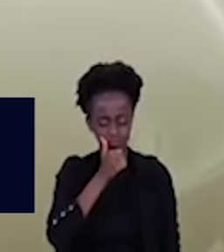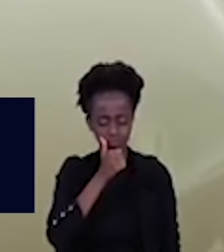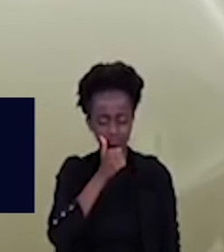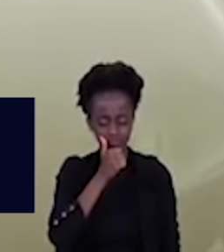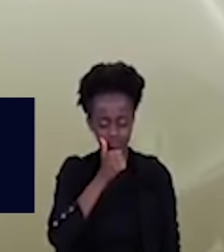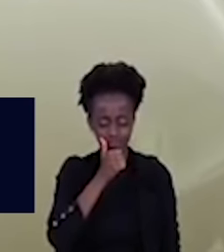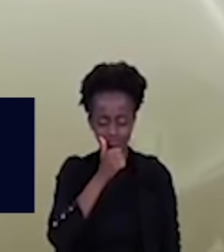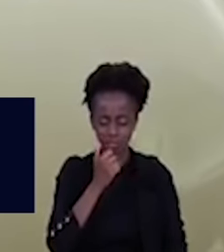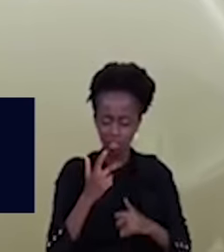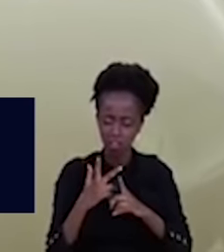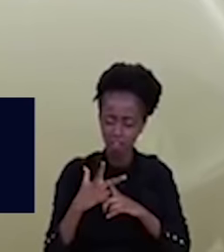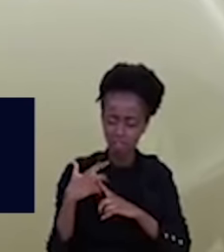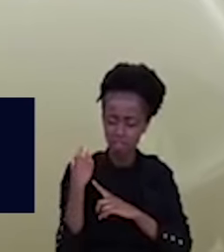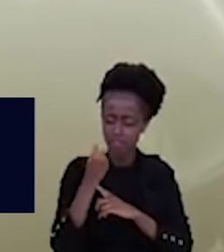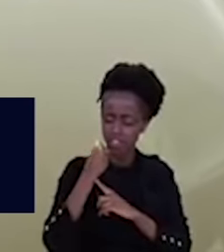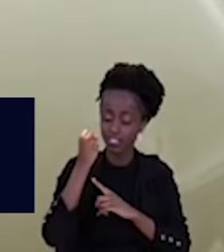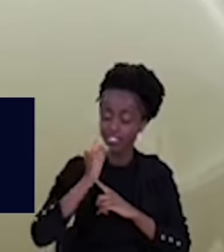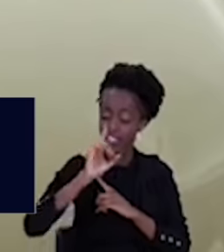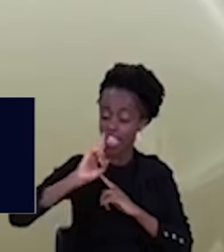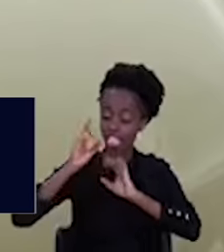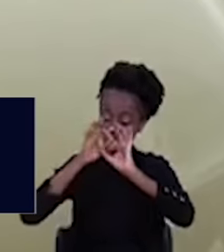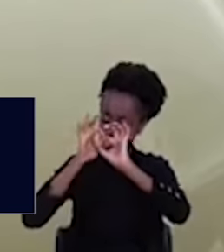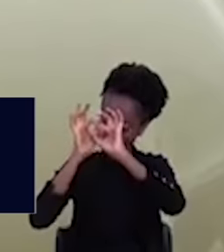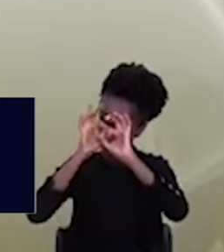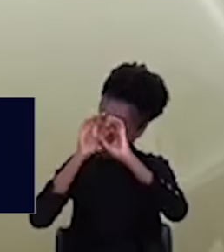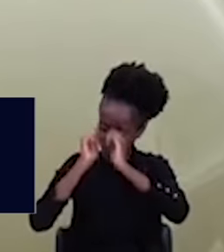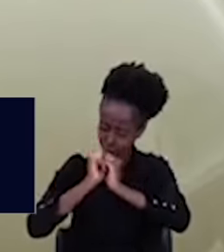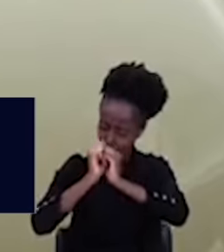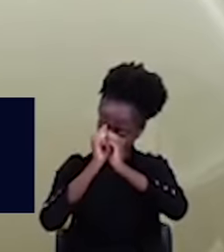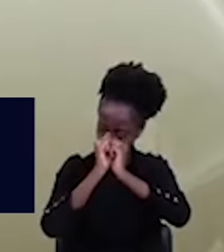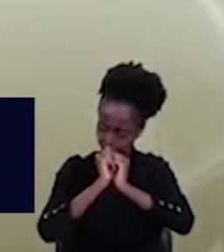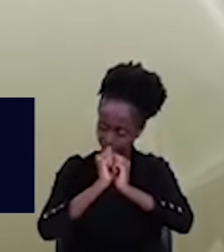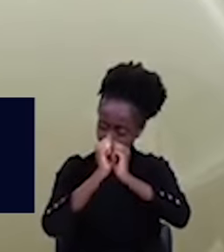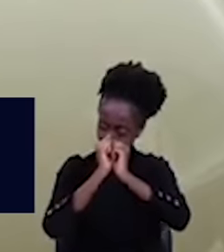sacrificar. Vencer, recomeçar. Vencer,